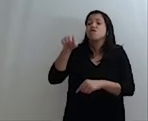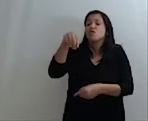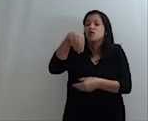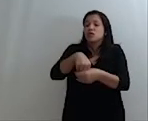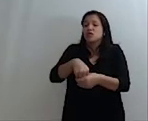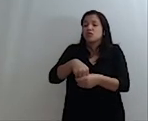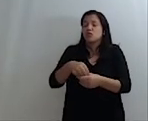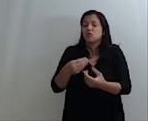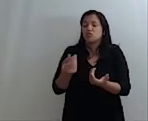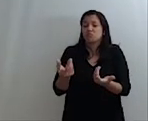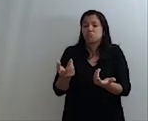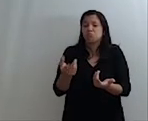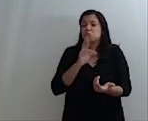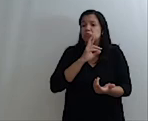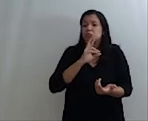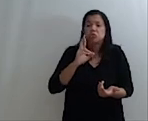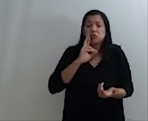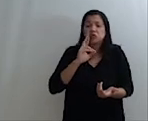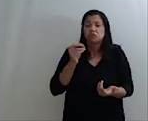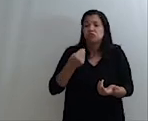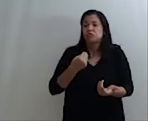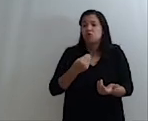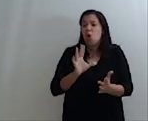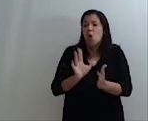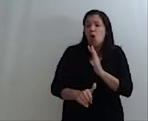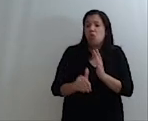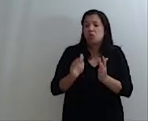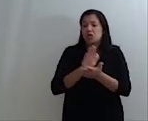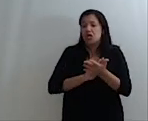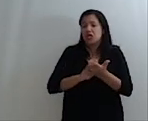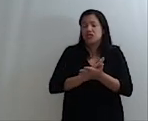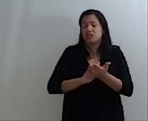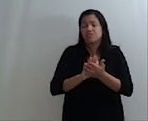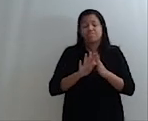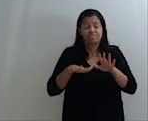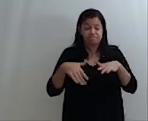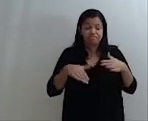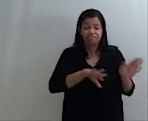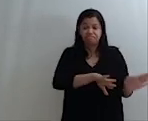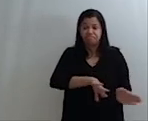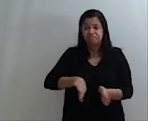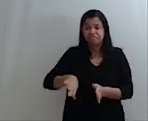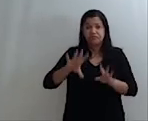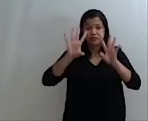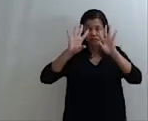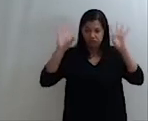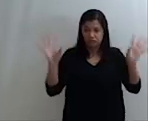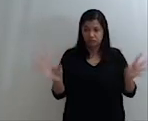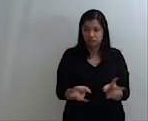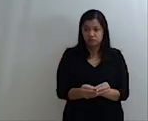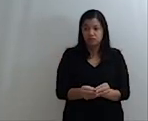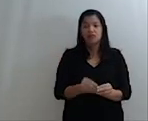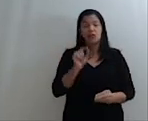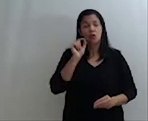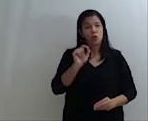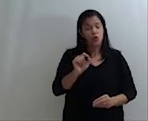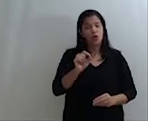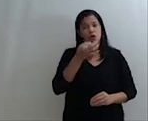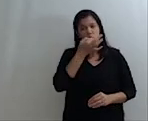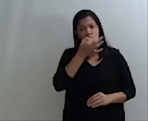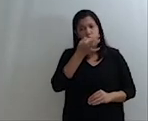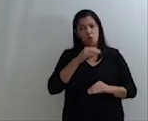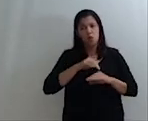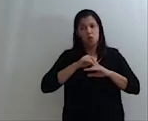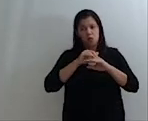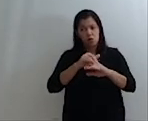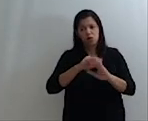bom então em relação às conclusões senhor presidente pares eu proponho que nós oferecemos essas